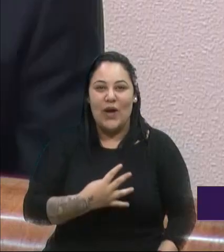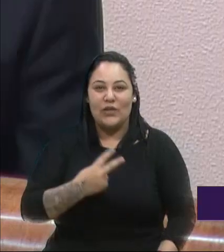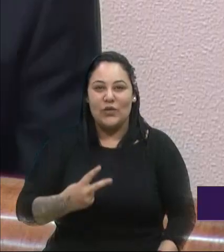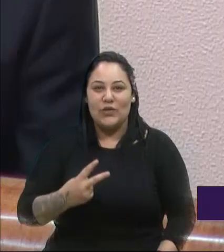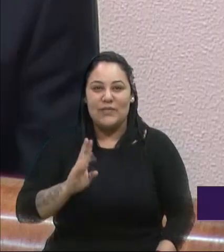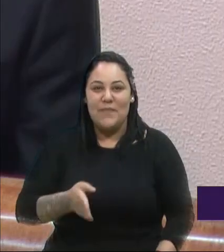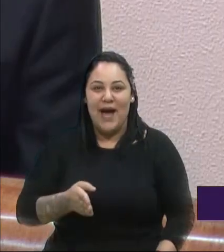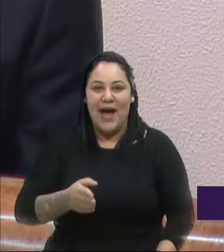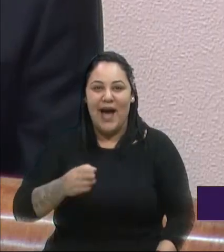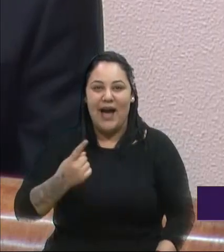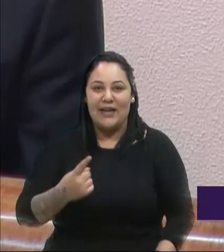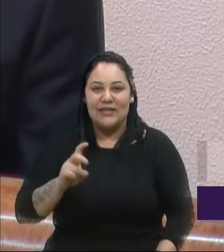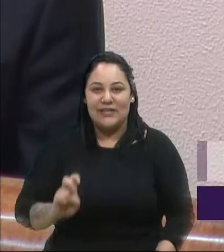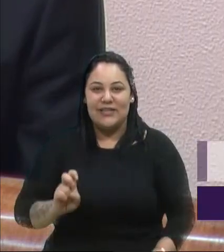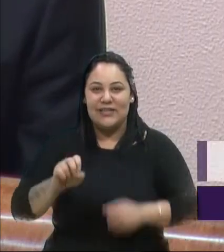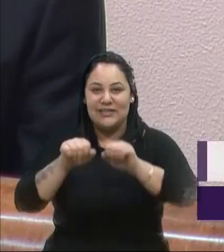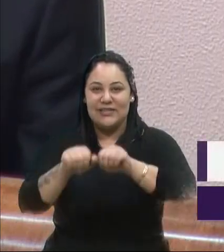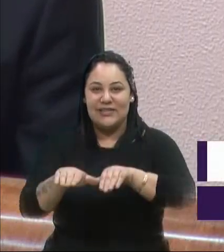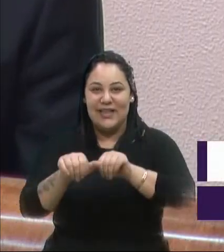de